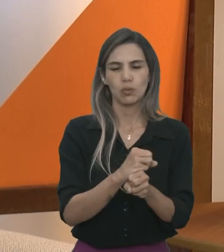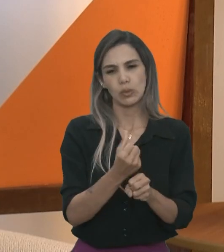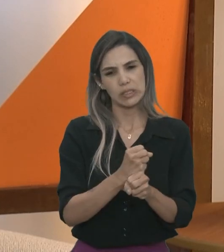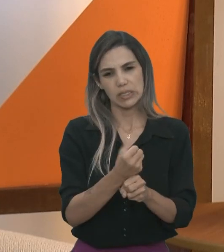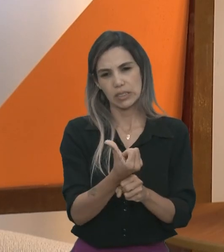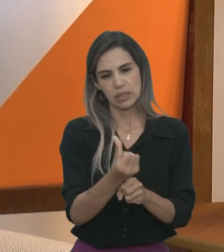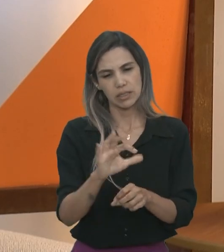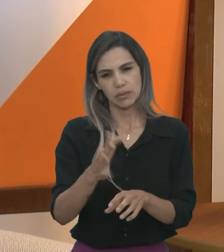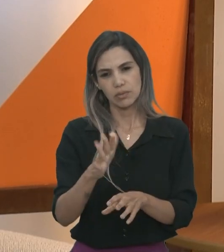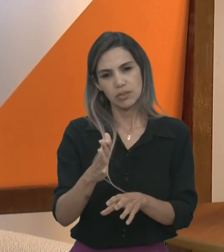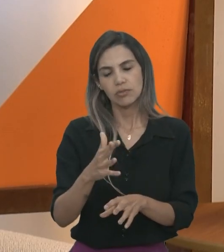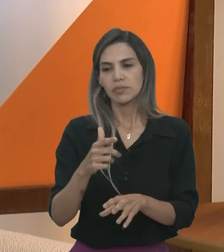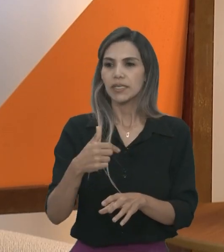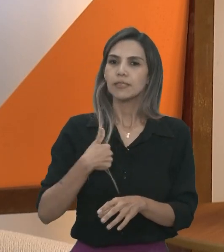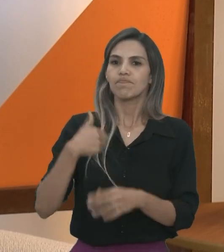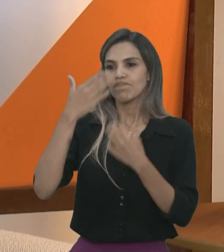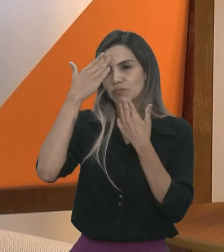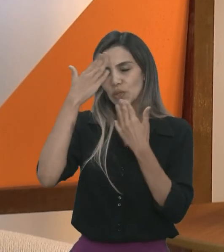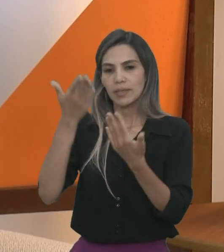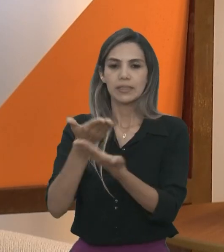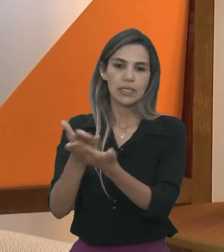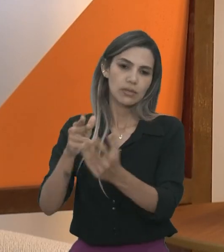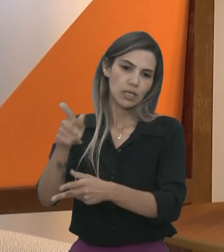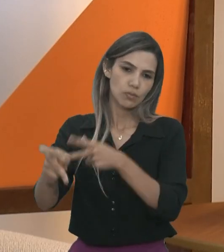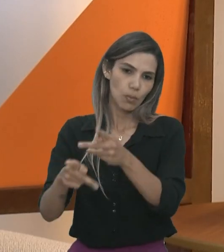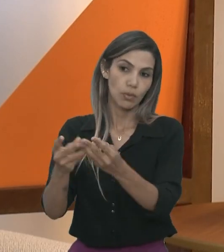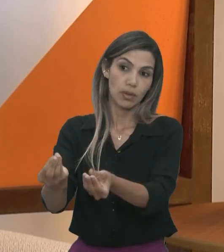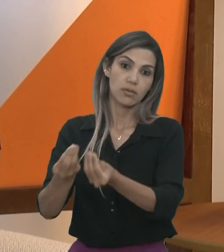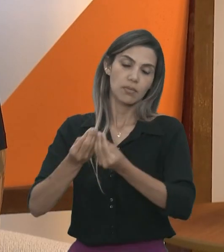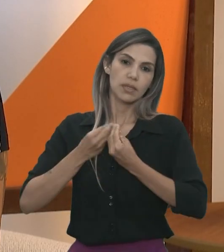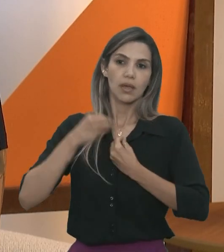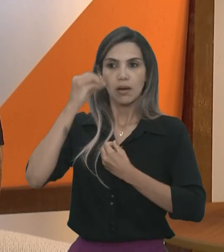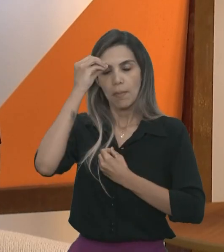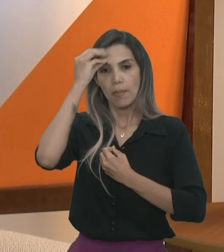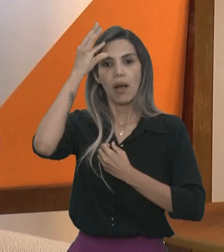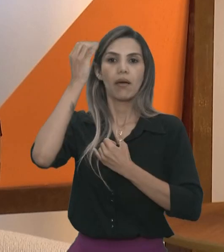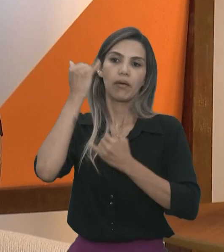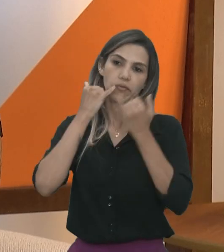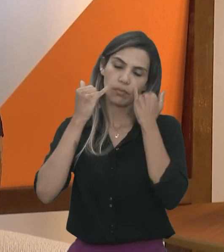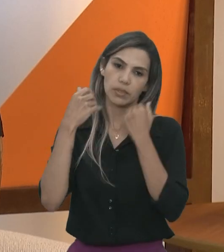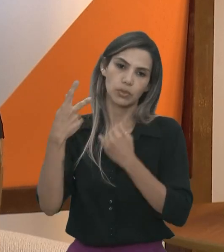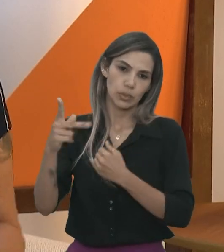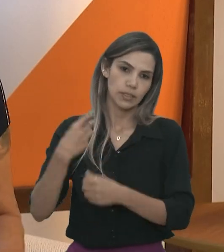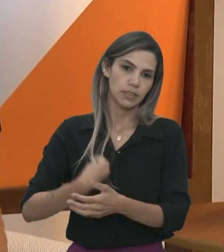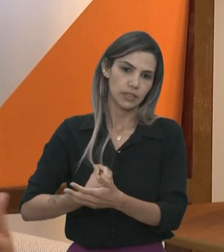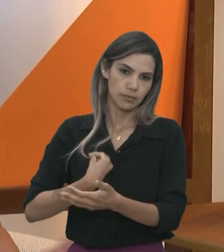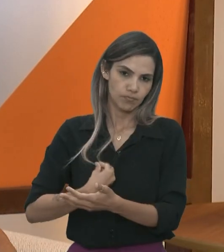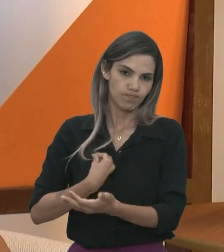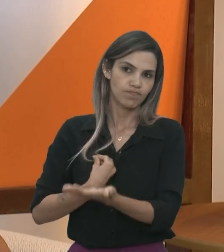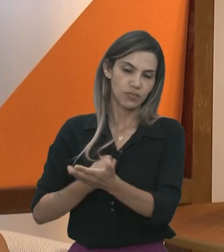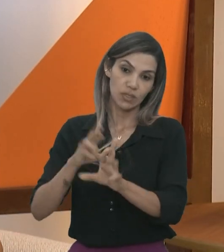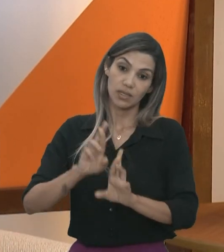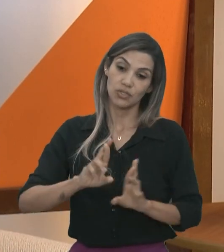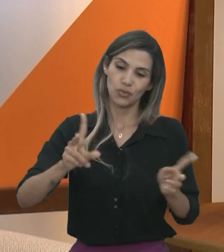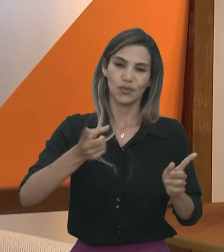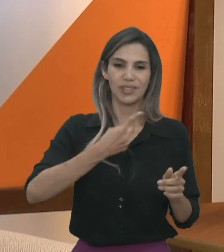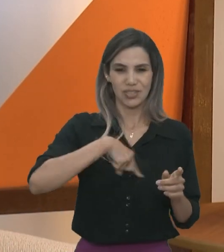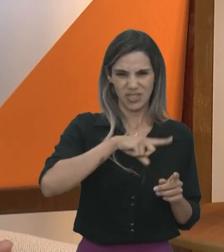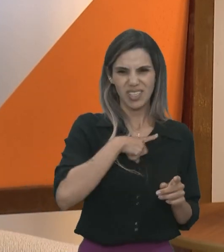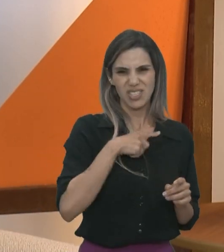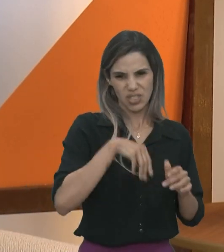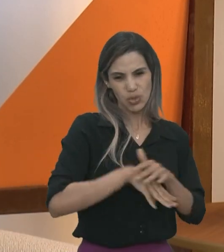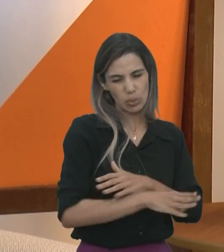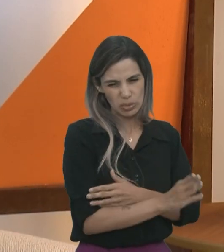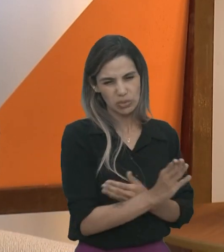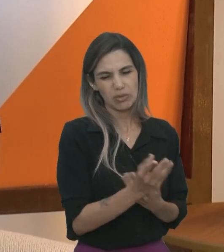aprendizado, né, esse ponto de vista sobre o modo de viver, né? E que é bem diferente do nosso modo